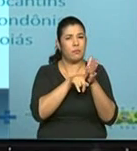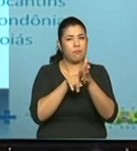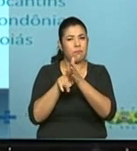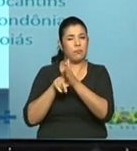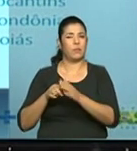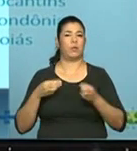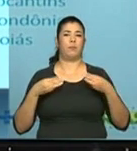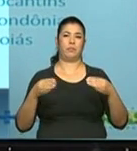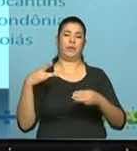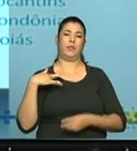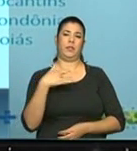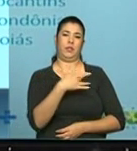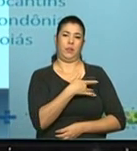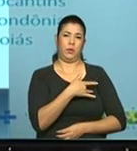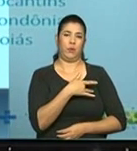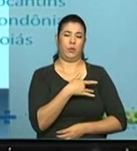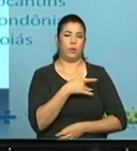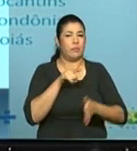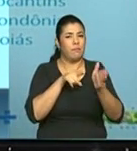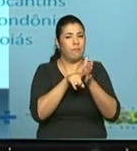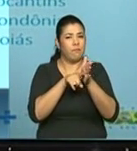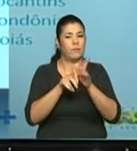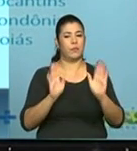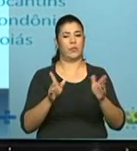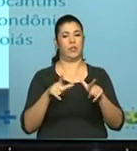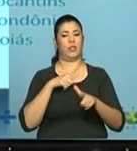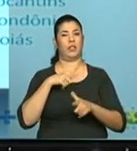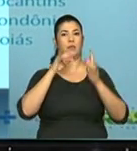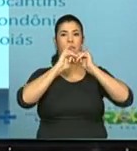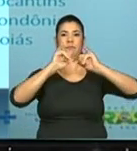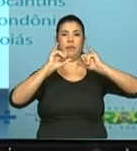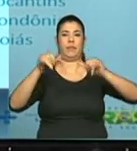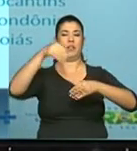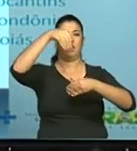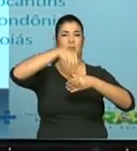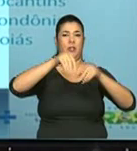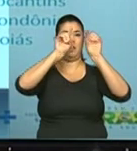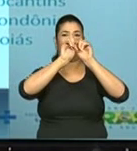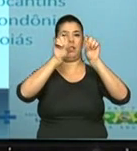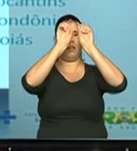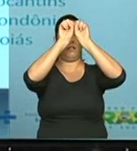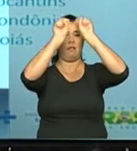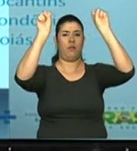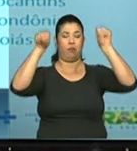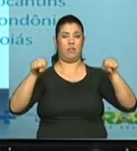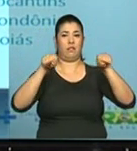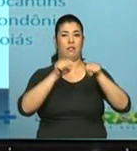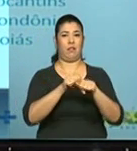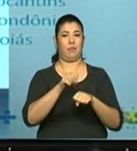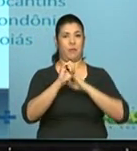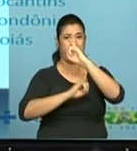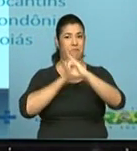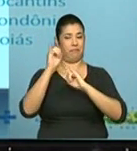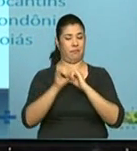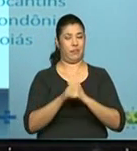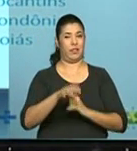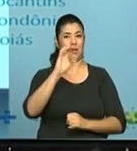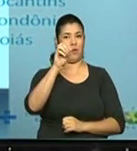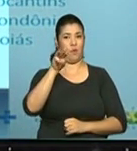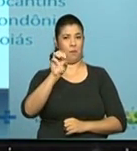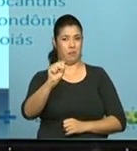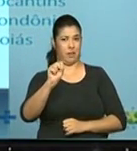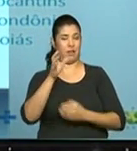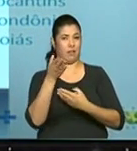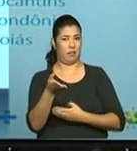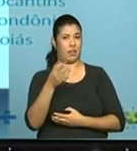da Saúde fez, inclusive está publicado na página da Organização Mundial de Saúde, esse estudo, se vocês acessarem, porque